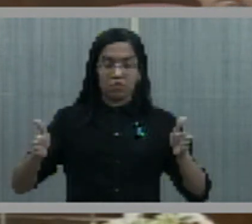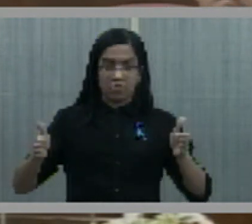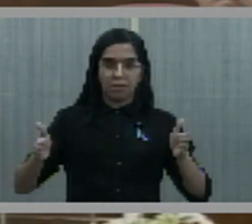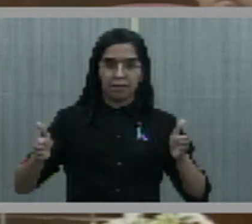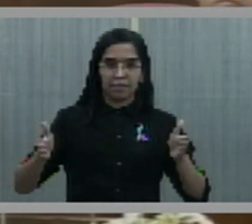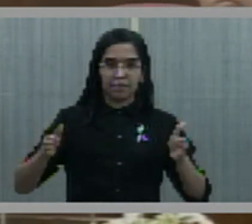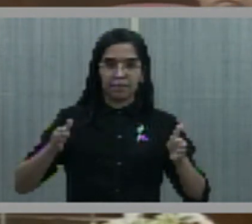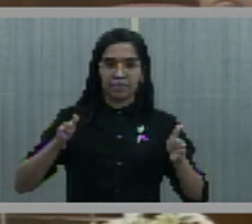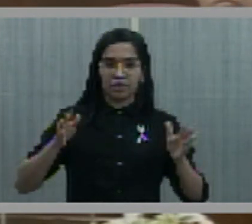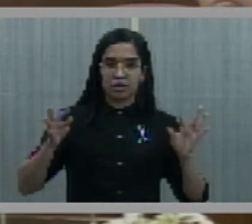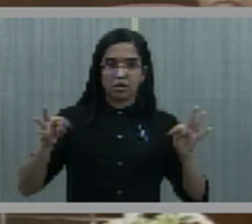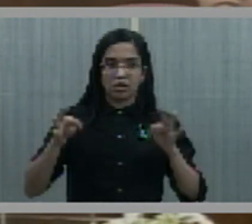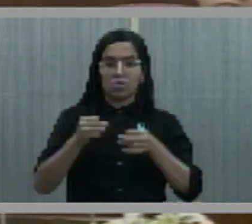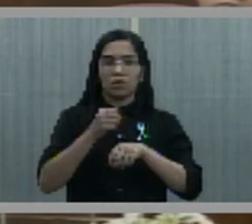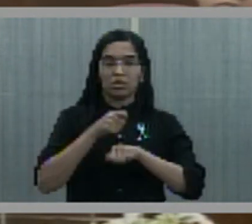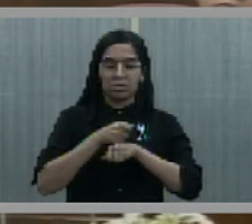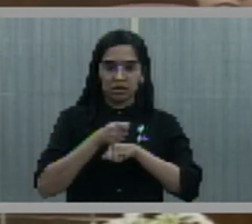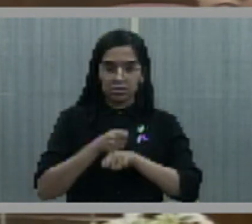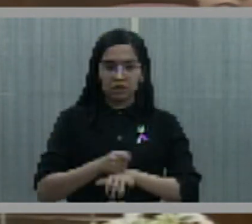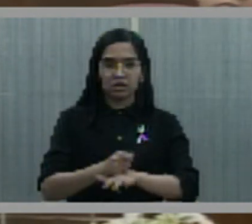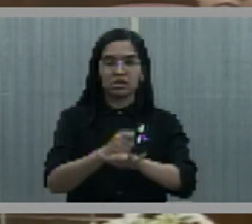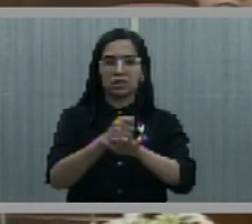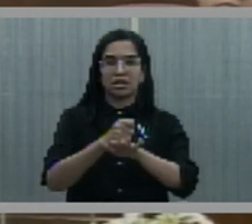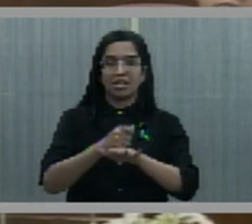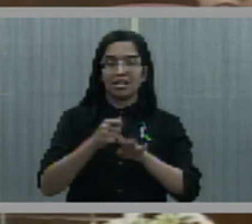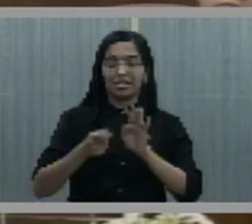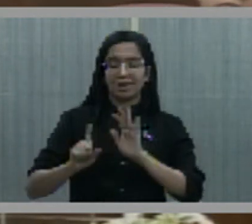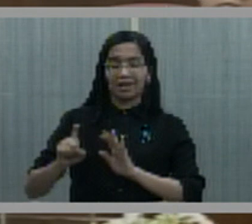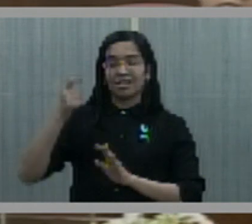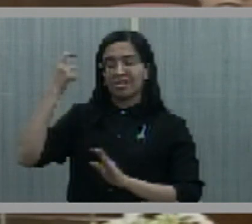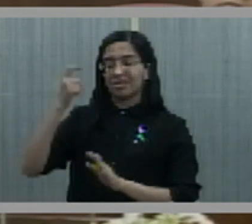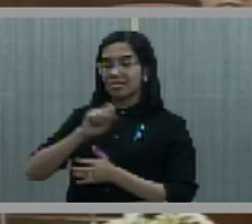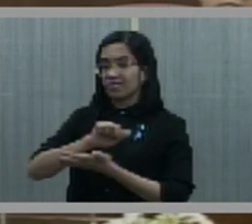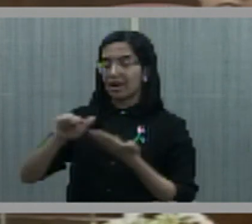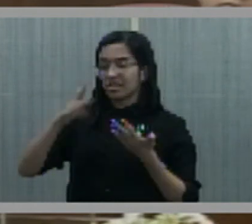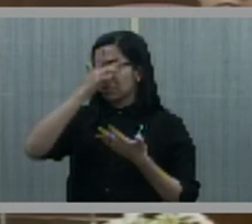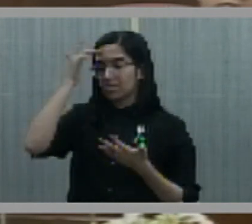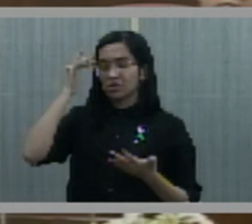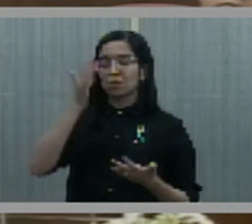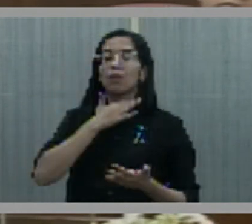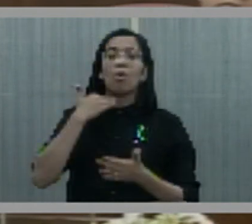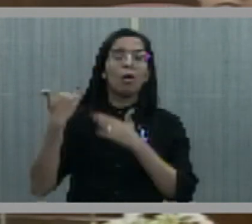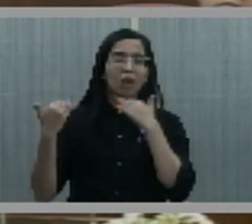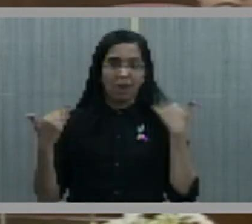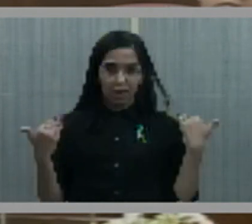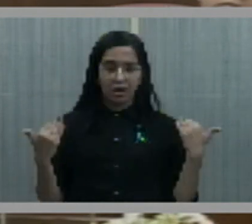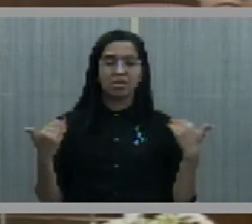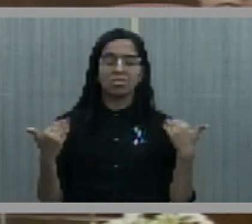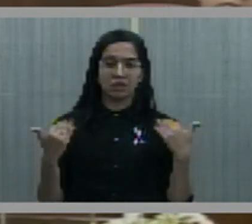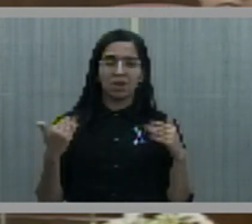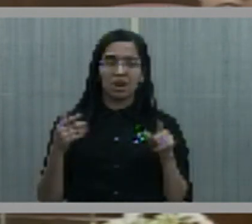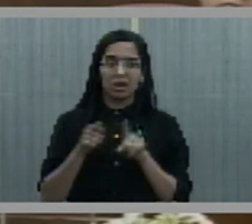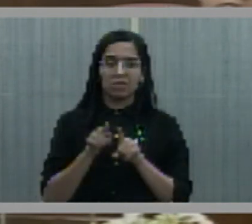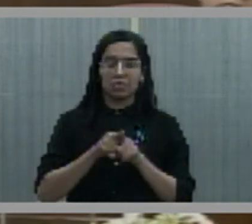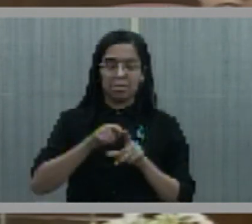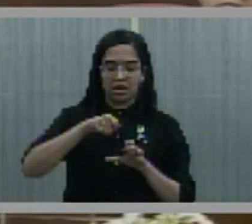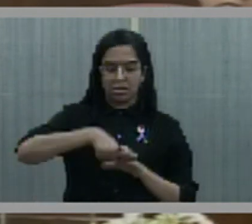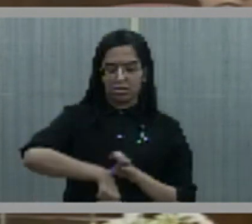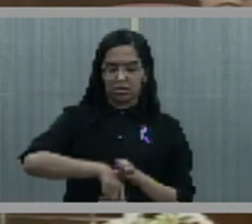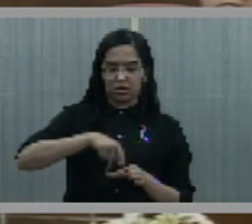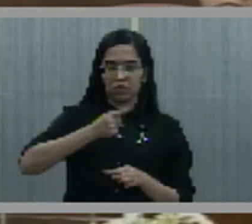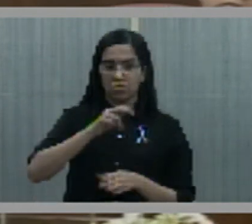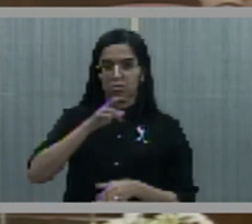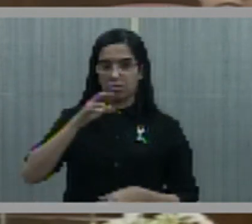que atravessa toda a nossa diocese e que ceifou muitas vidas no passado. A implantação do posto da PRF em Bom Jesus, que